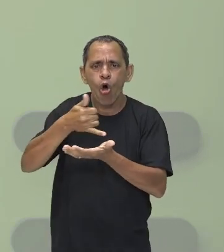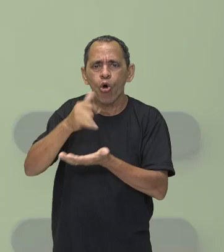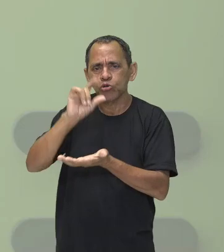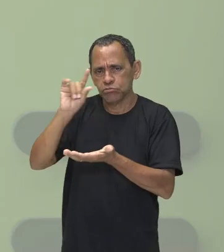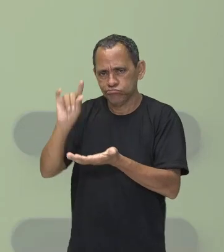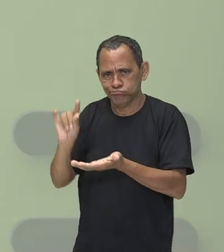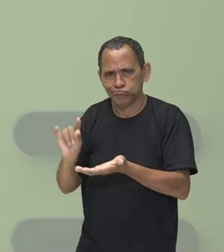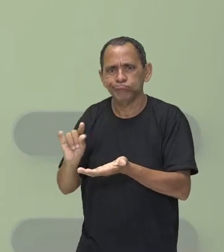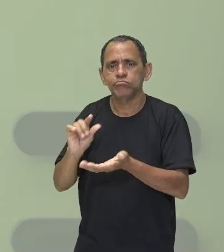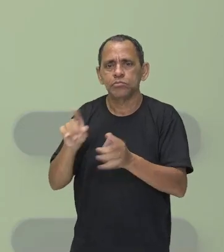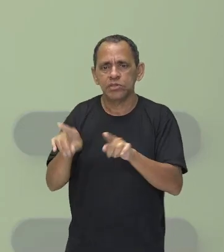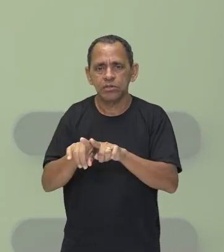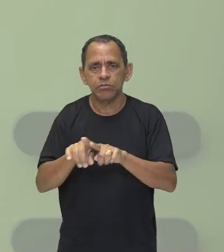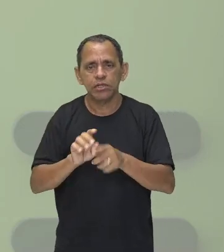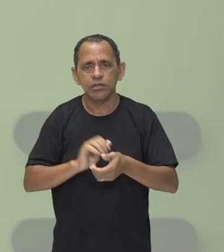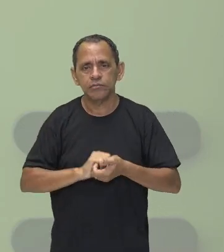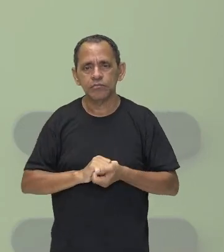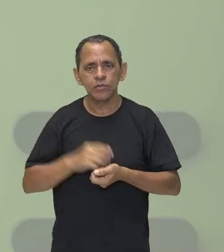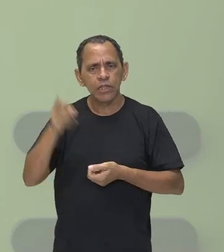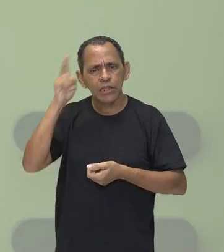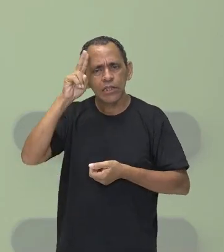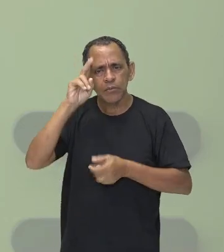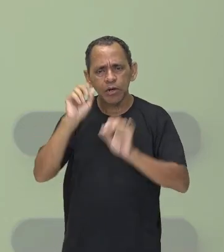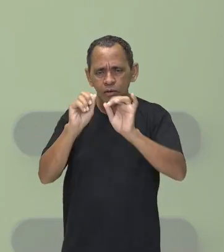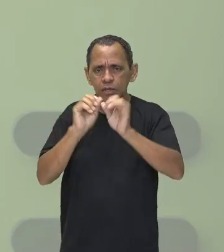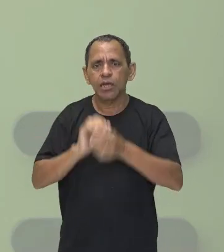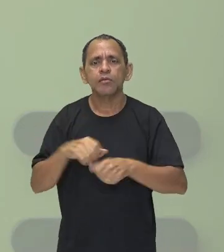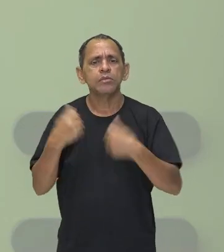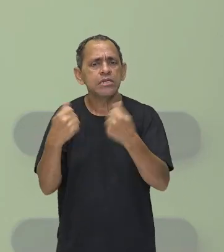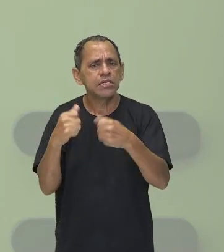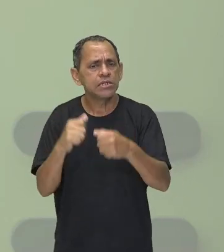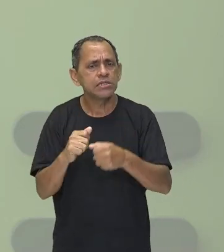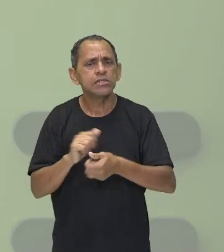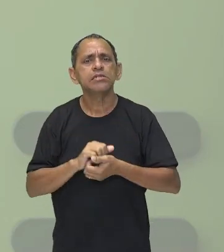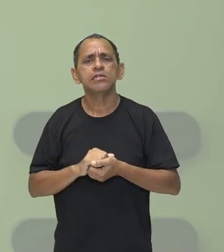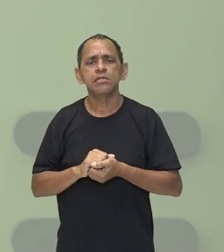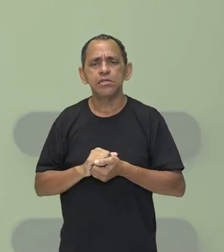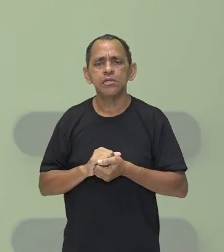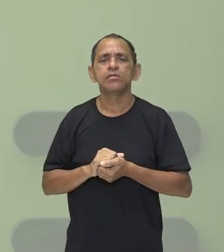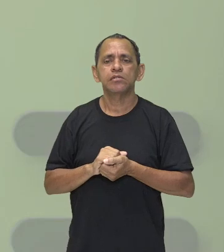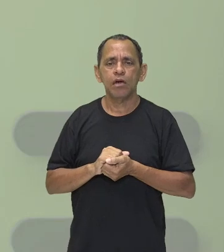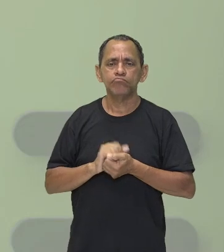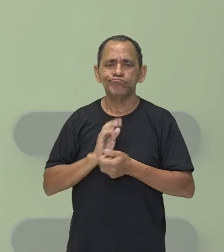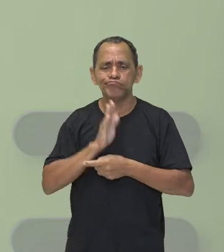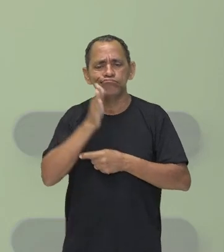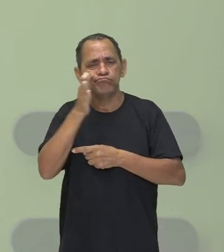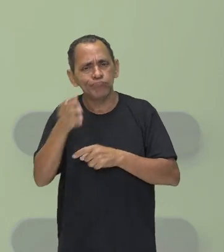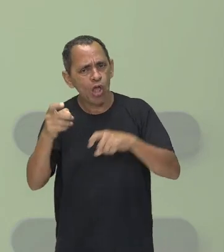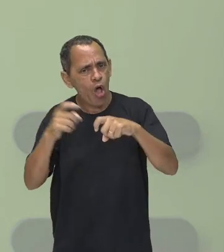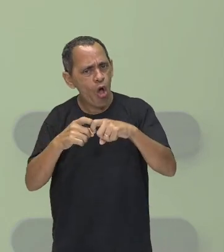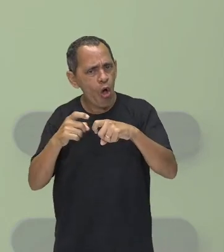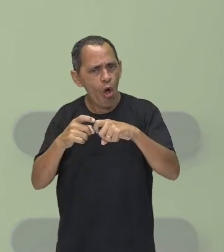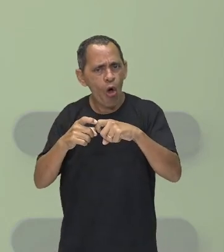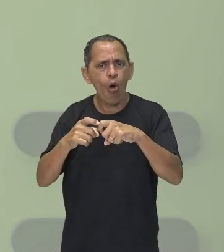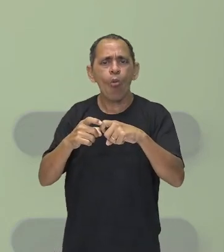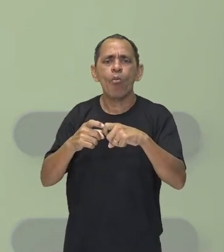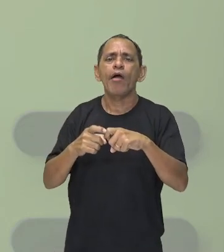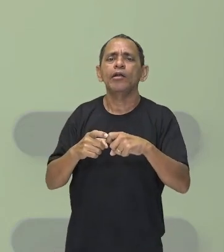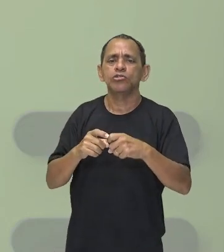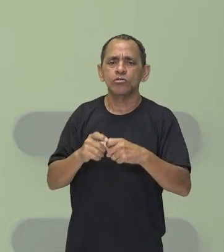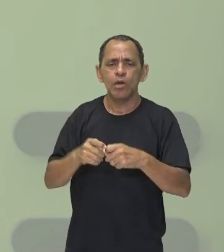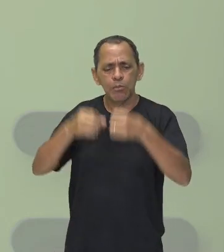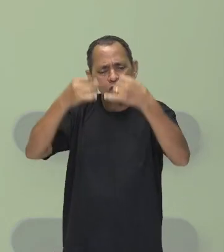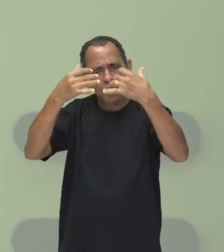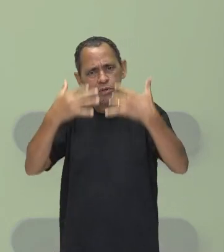uma vez que é necessário consultar um profissional da saúde e um especialista